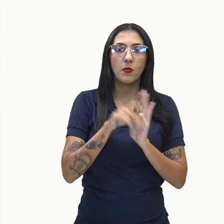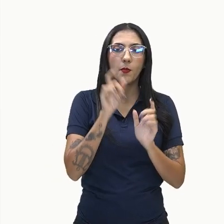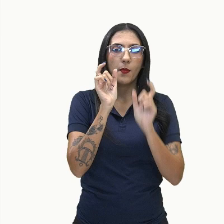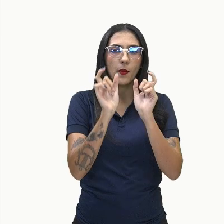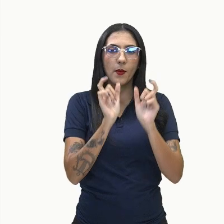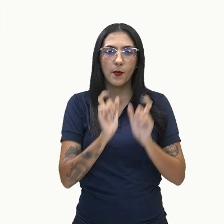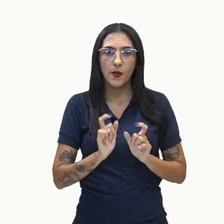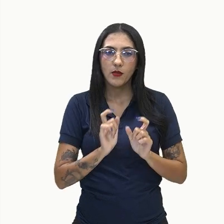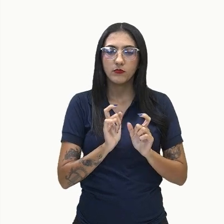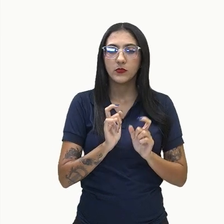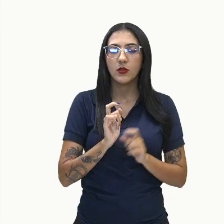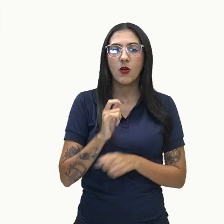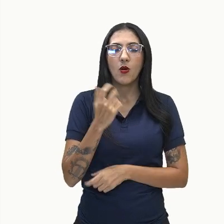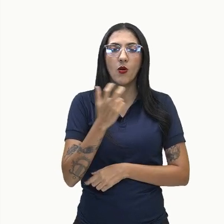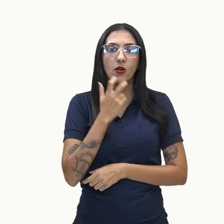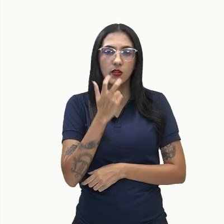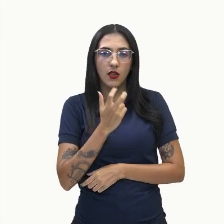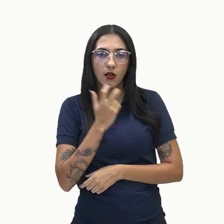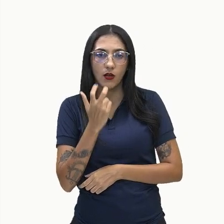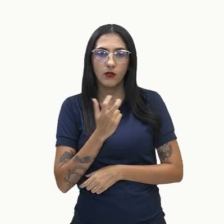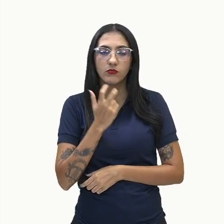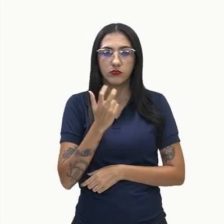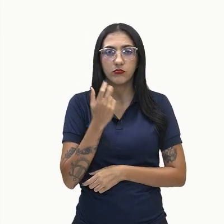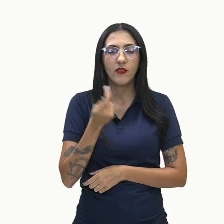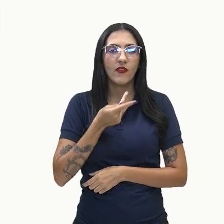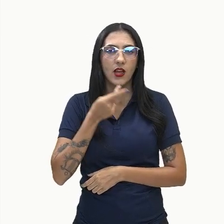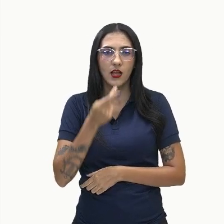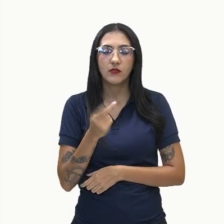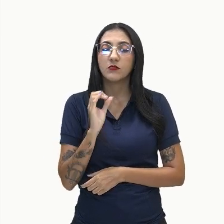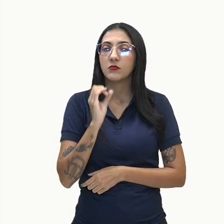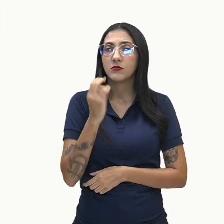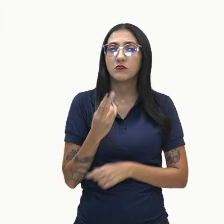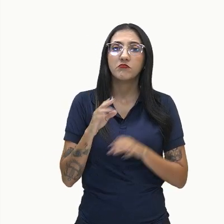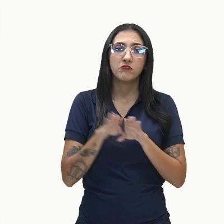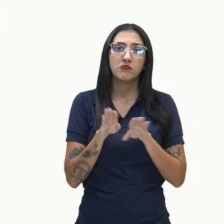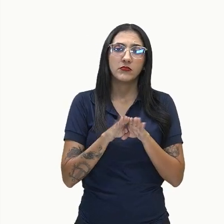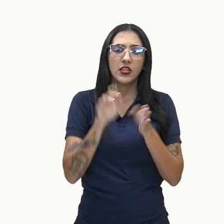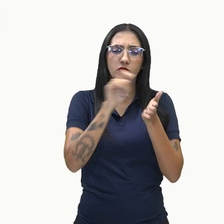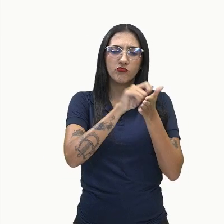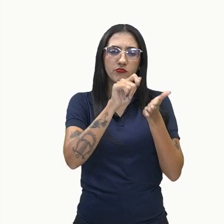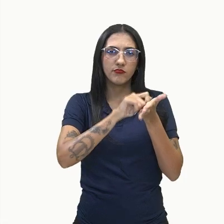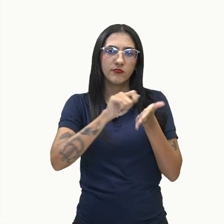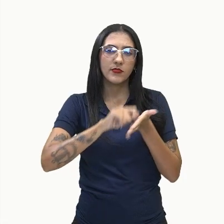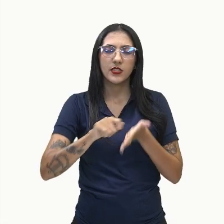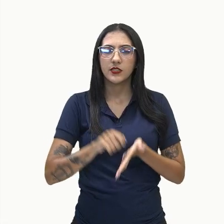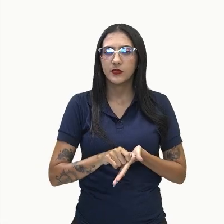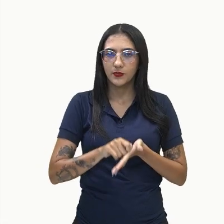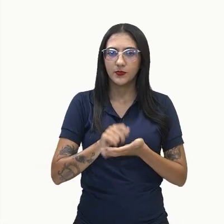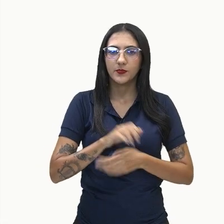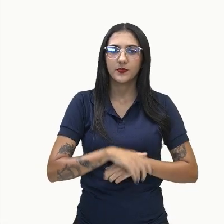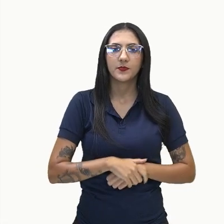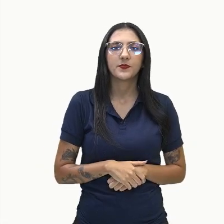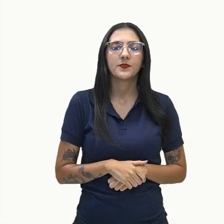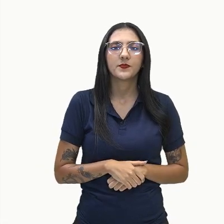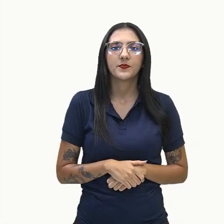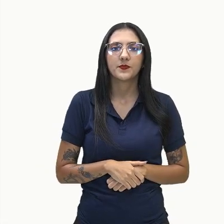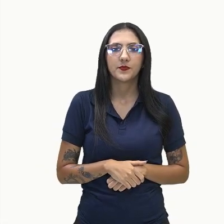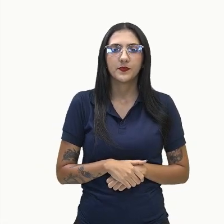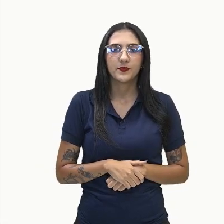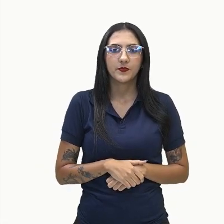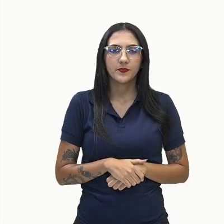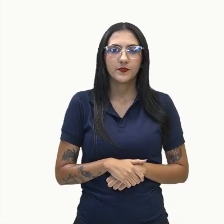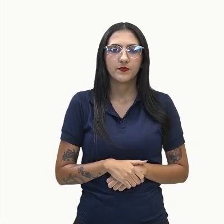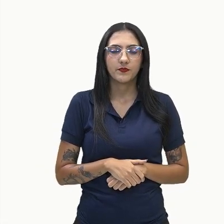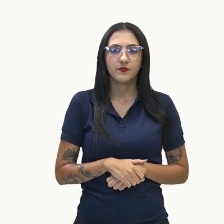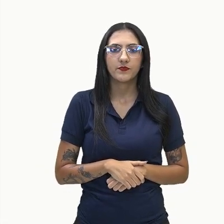sua forma oral, falada, ou na sua forma escrita. E